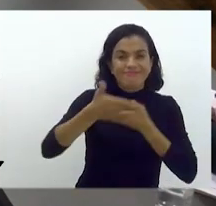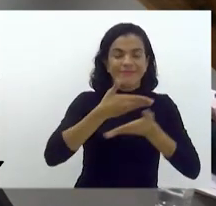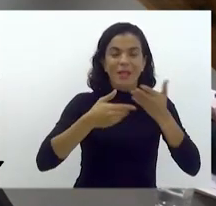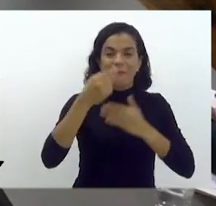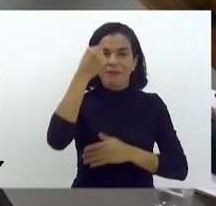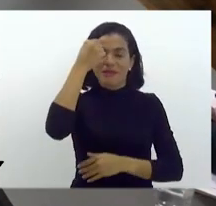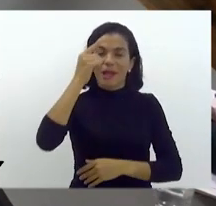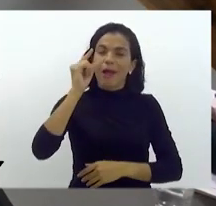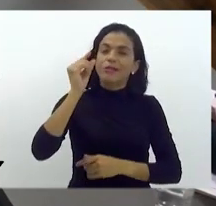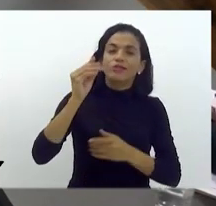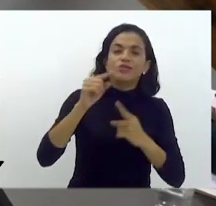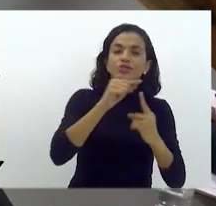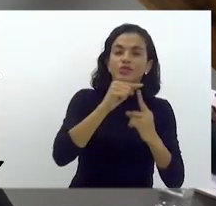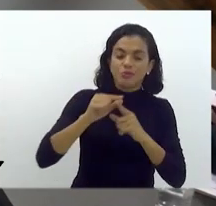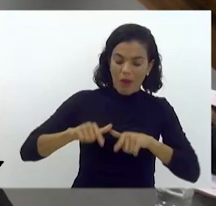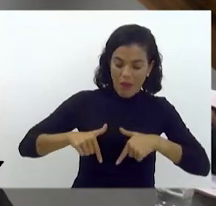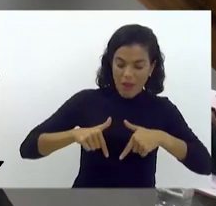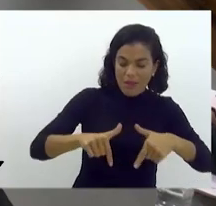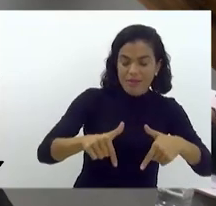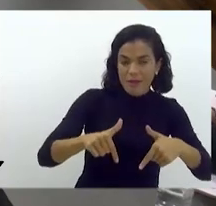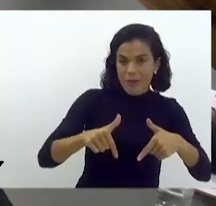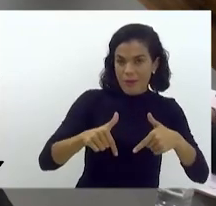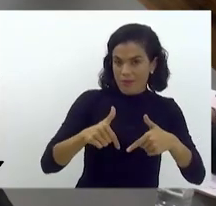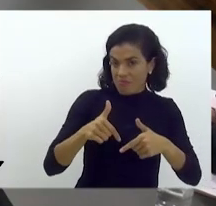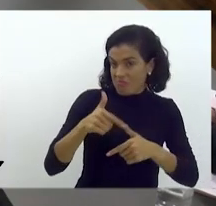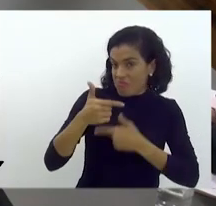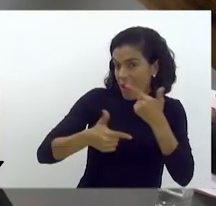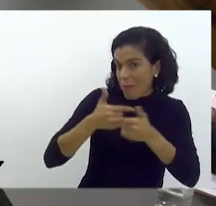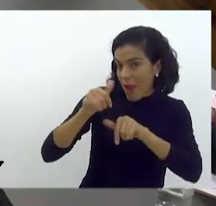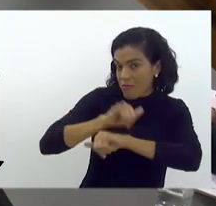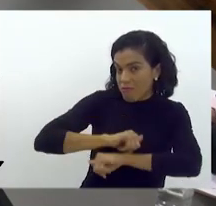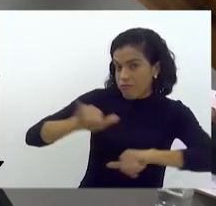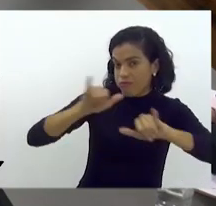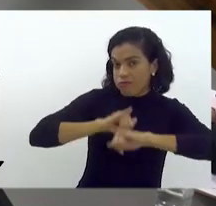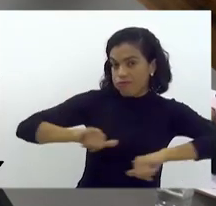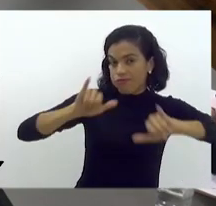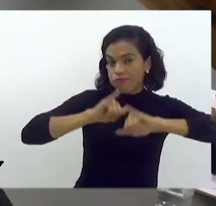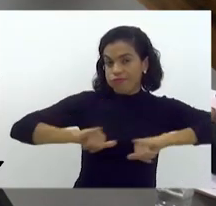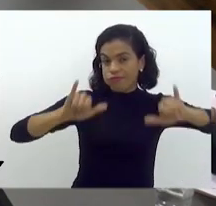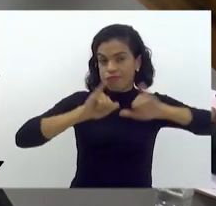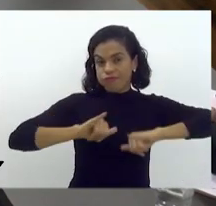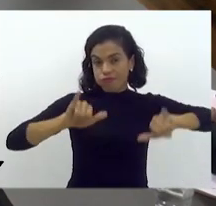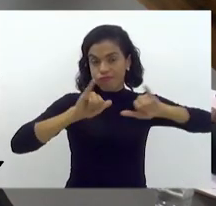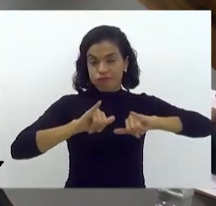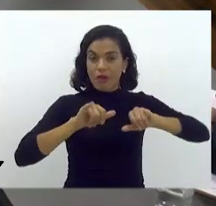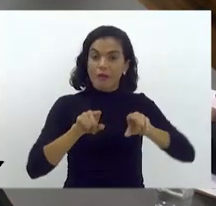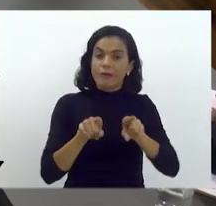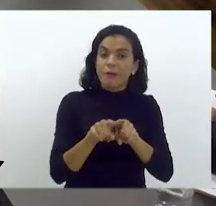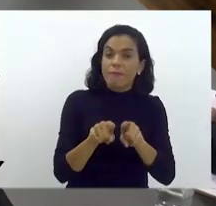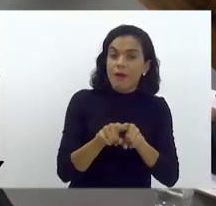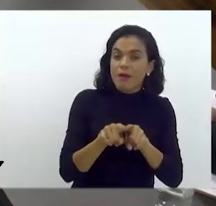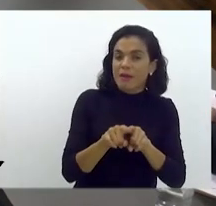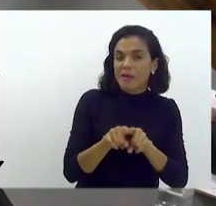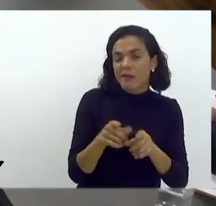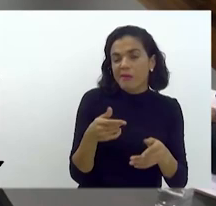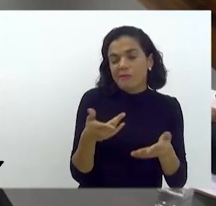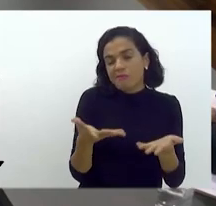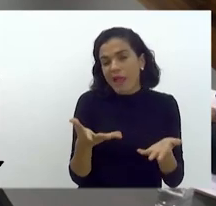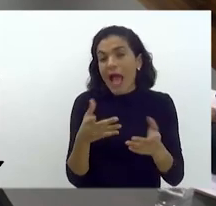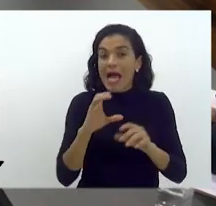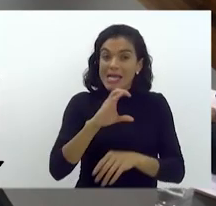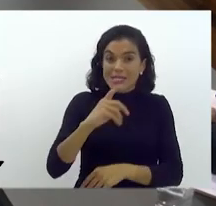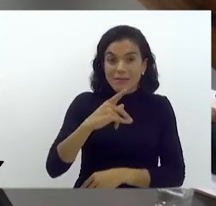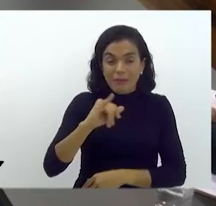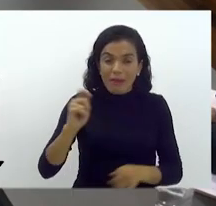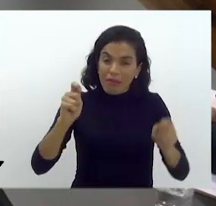com uma ação aqui da CPI um trabalho de divulgação conforme colocado independente da lei Mas que a CPI